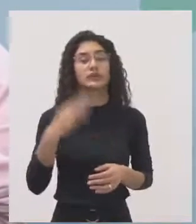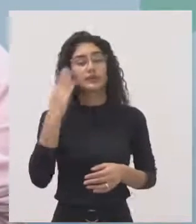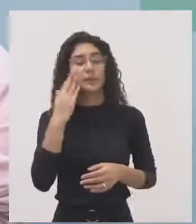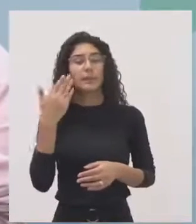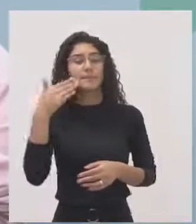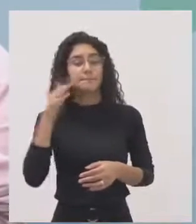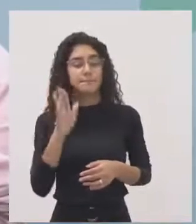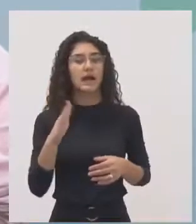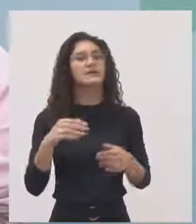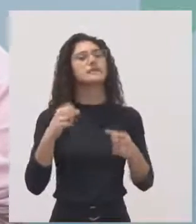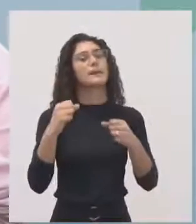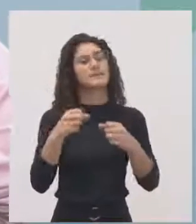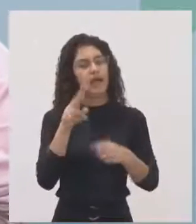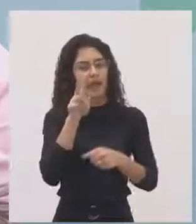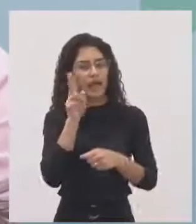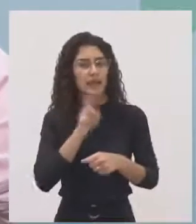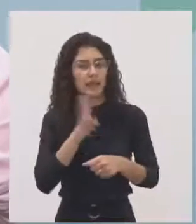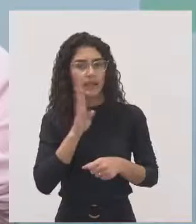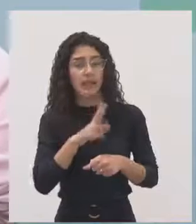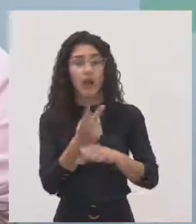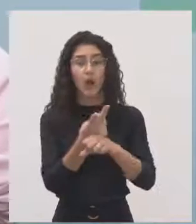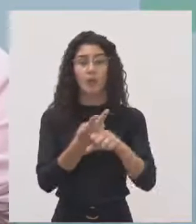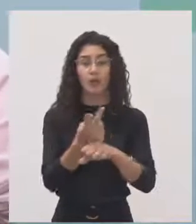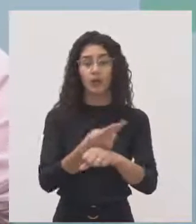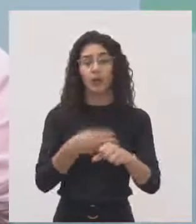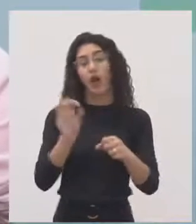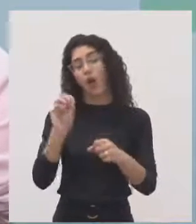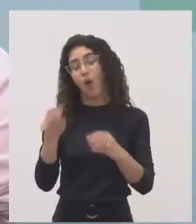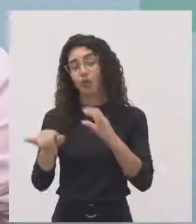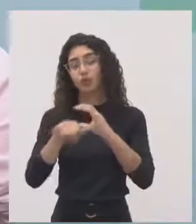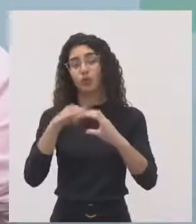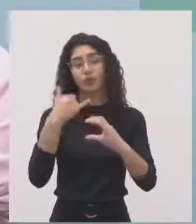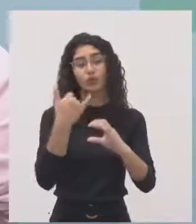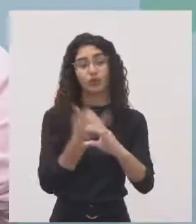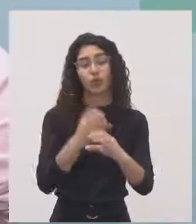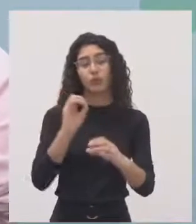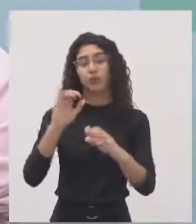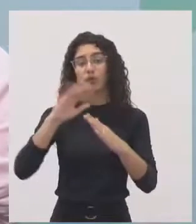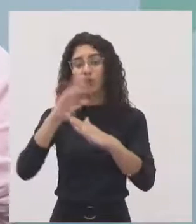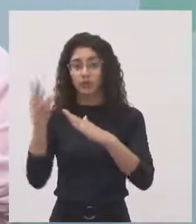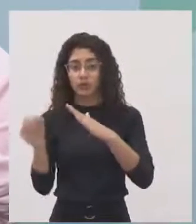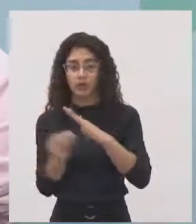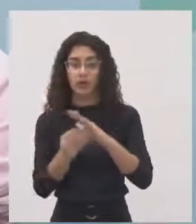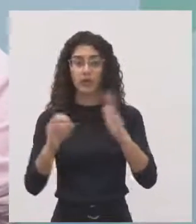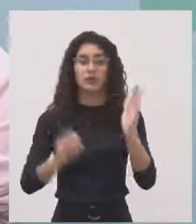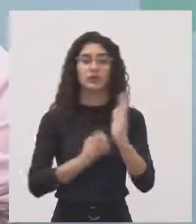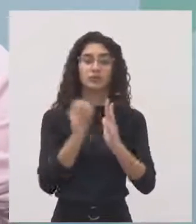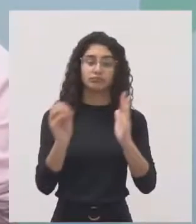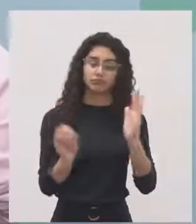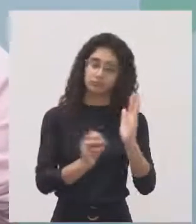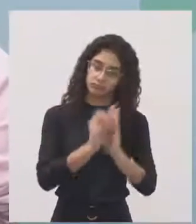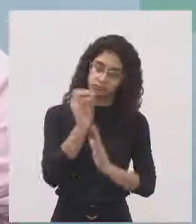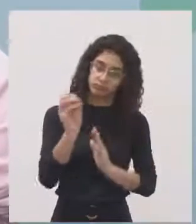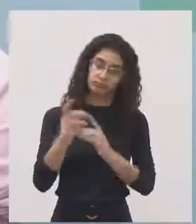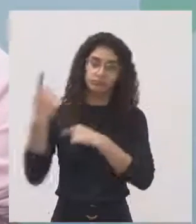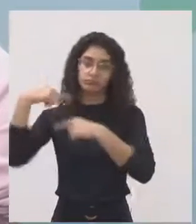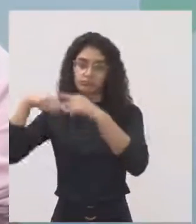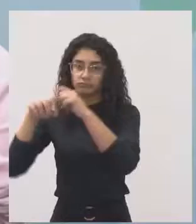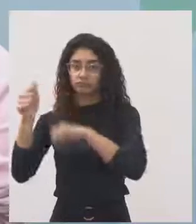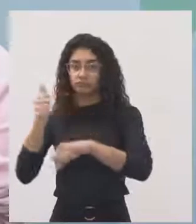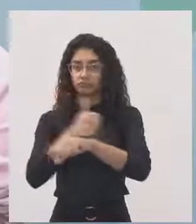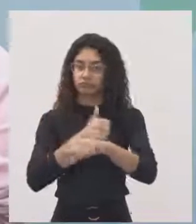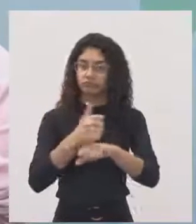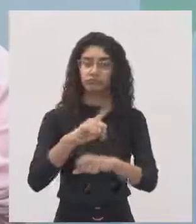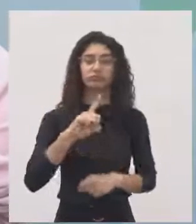vale a pena vocês procurarem lá, ou mesmo no YouTube, lá no repositório CMSP, Desenvolvimento Profissional, tem